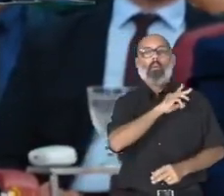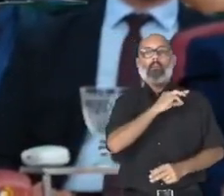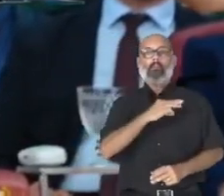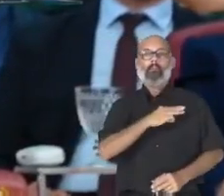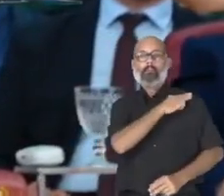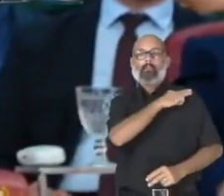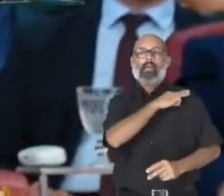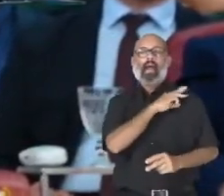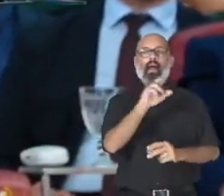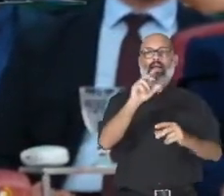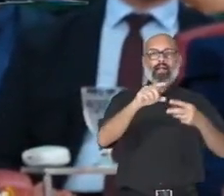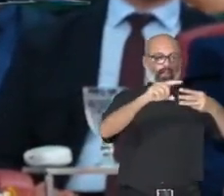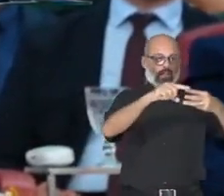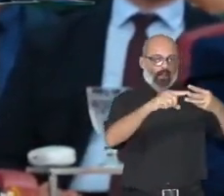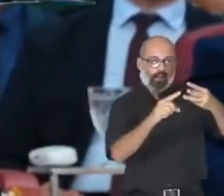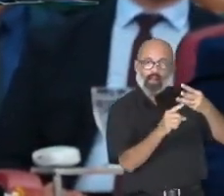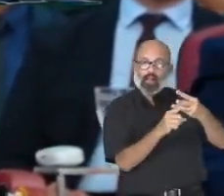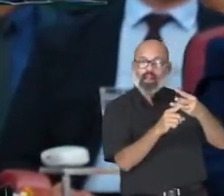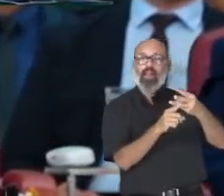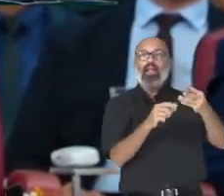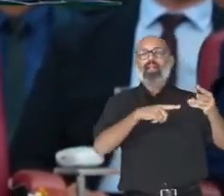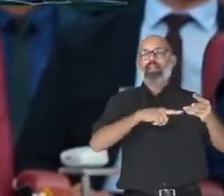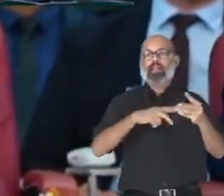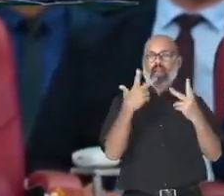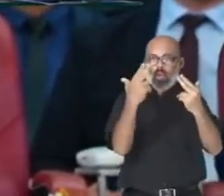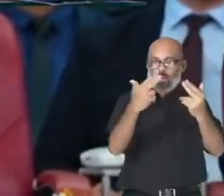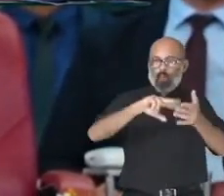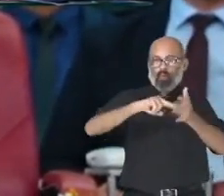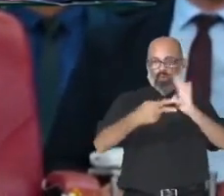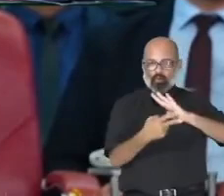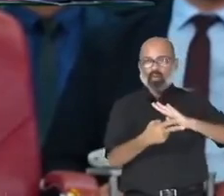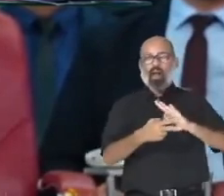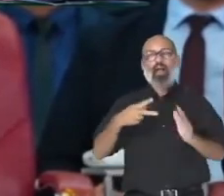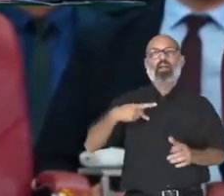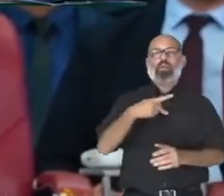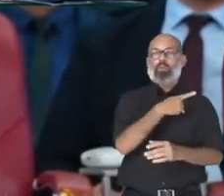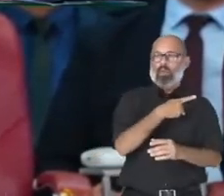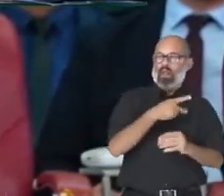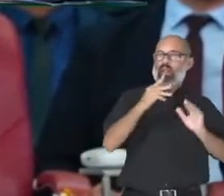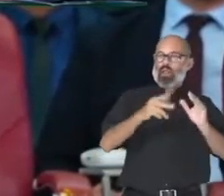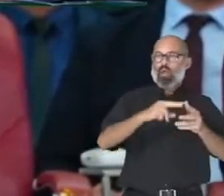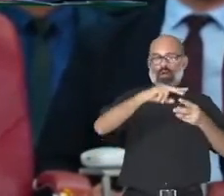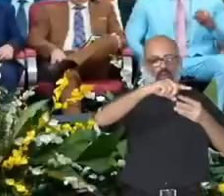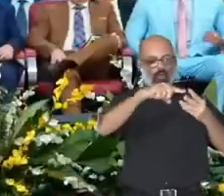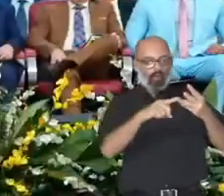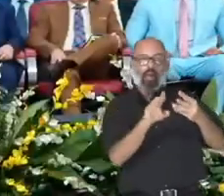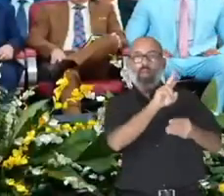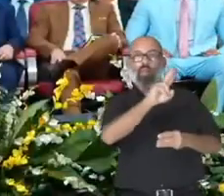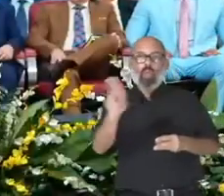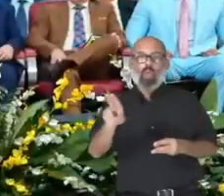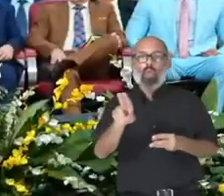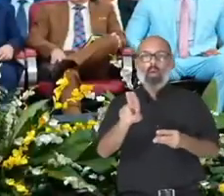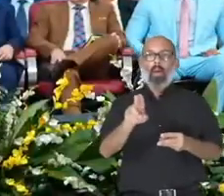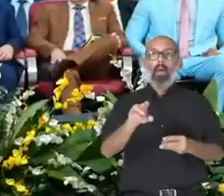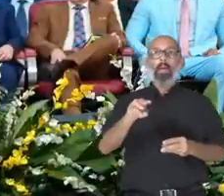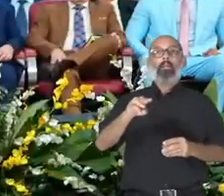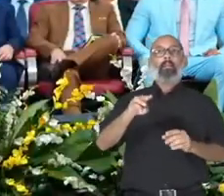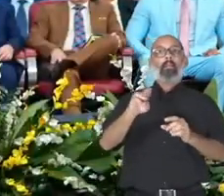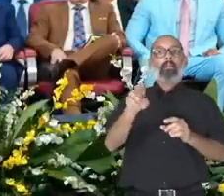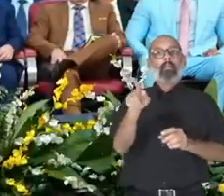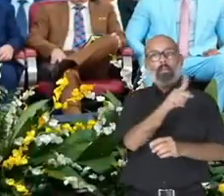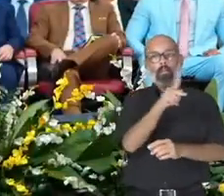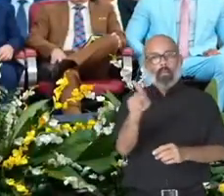três nomes, Rabi, Rabino ou Raboni, têm o mesmo significado, pastor Abraão. Esses três nomes significam mestre